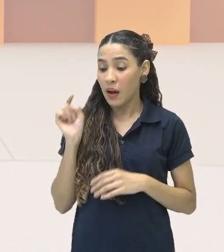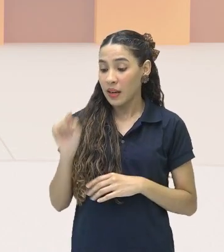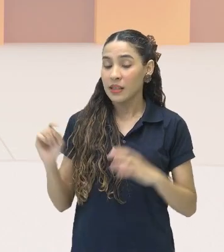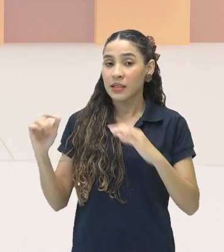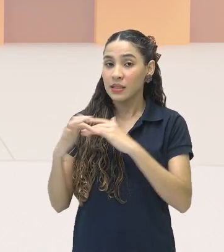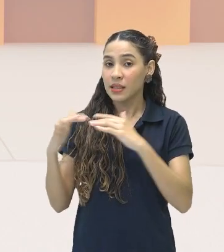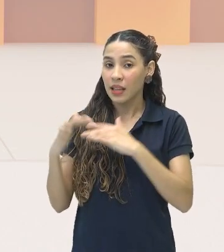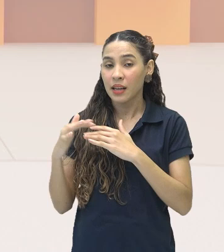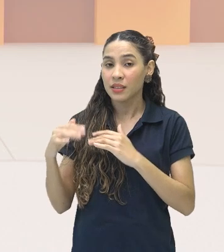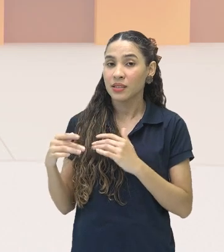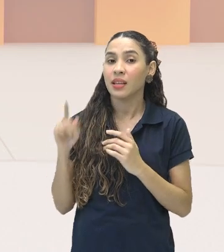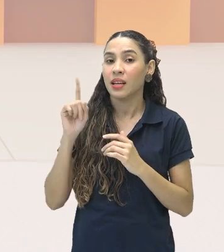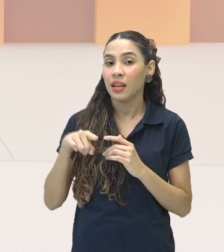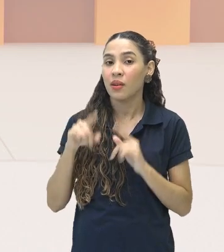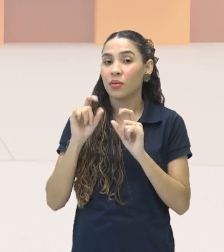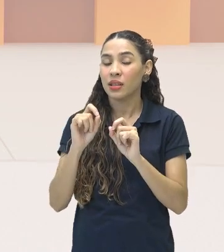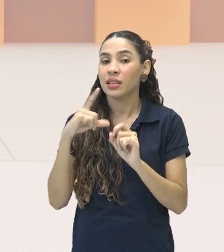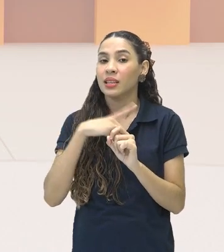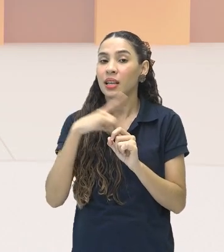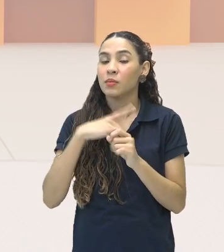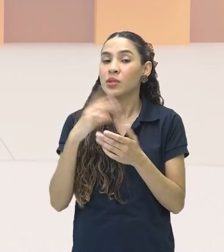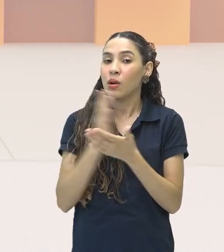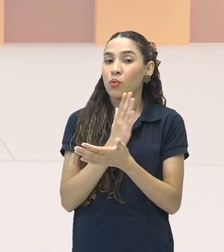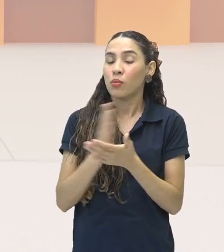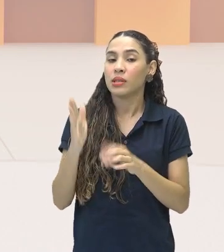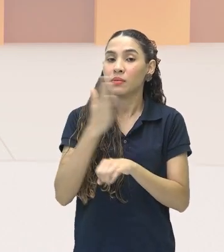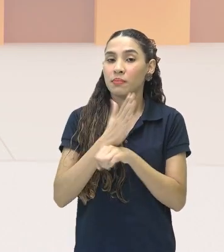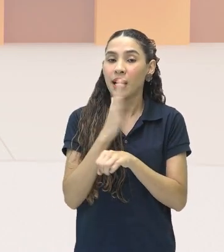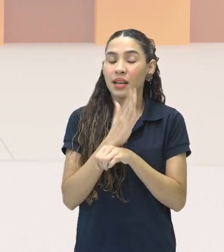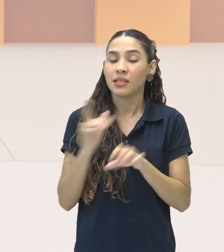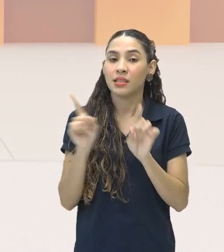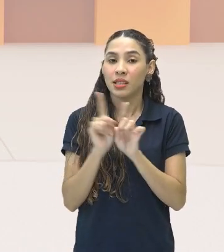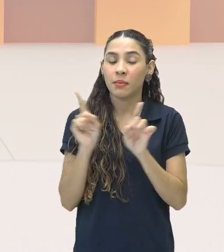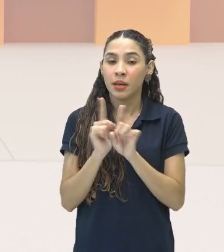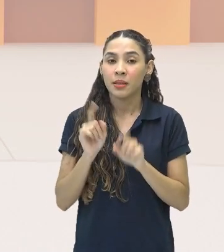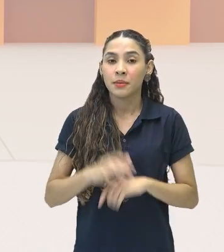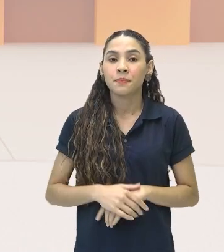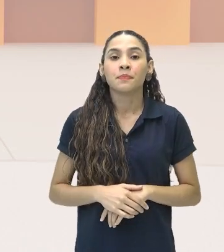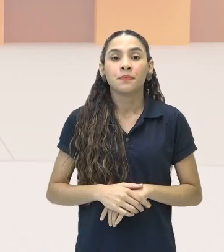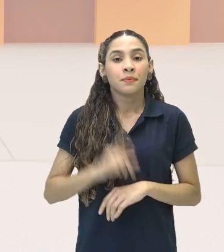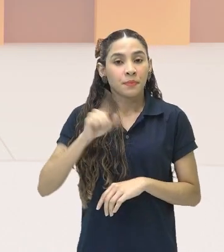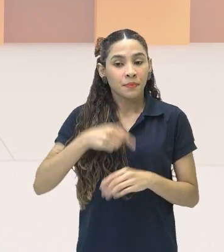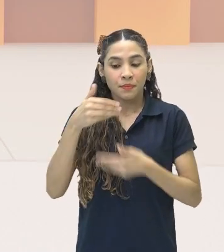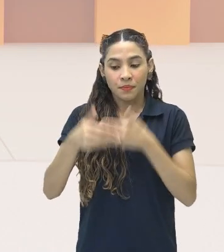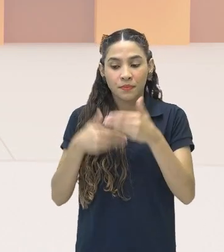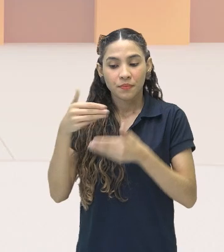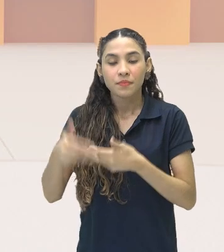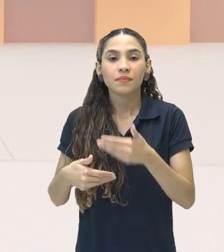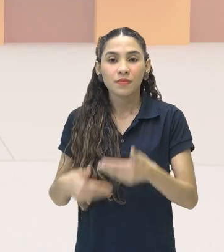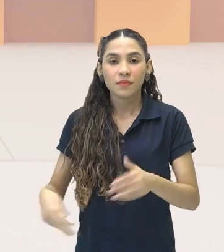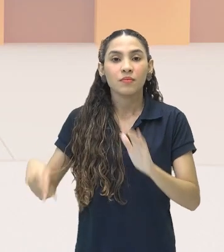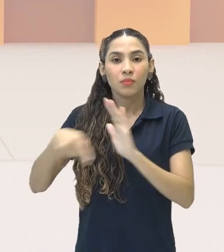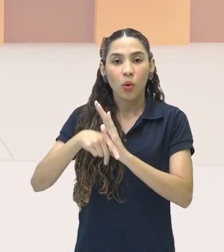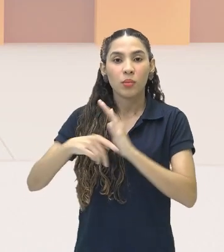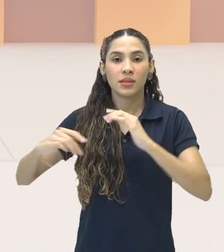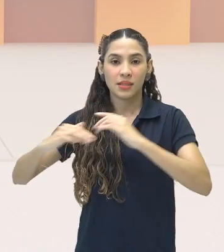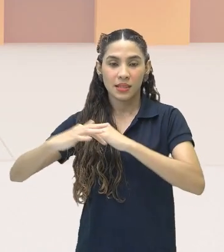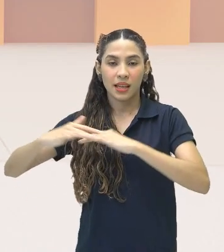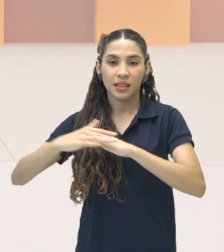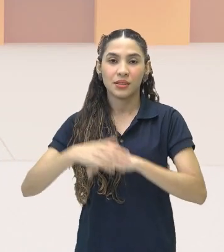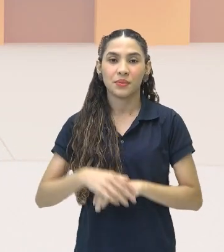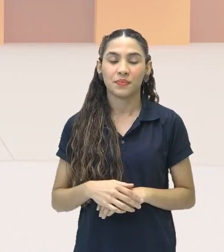cidade, na cidade, nós temos aí algumas atividades também que são desenvolvidas, que são próprias da